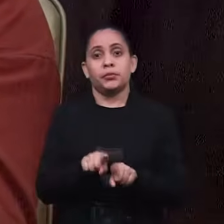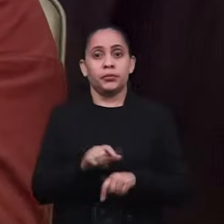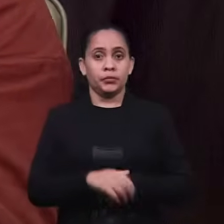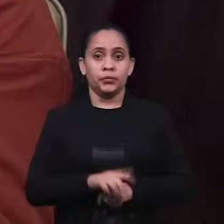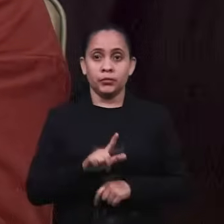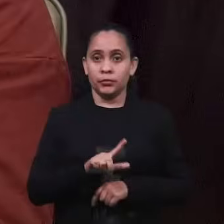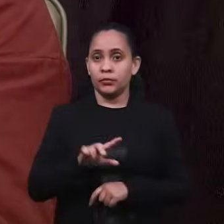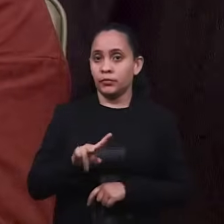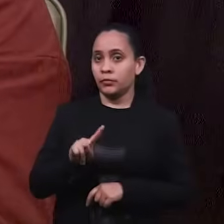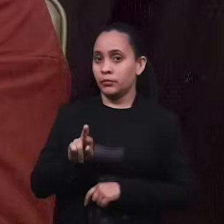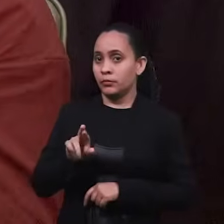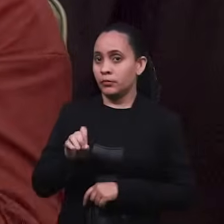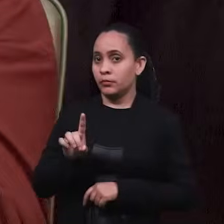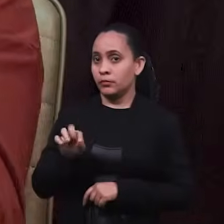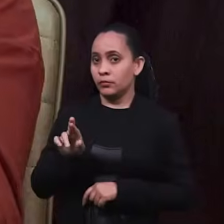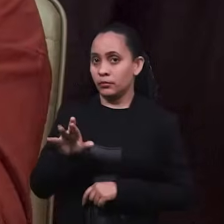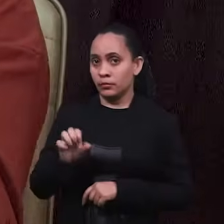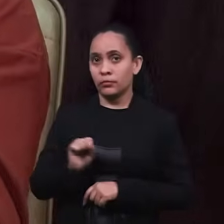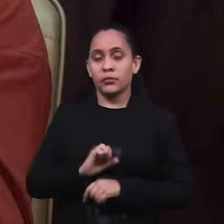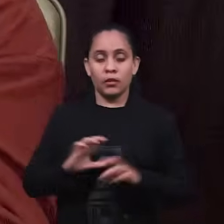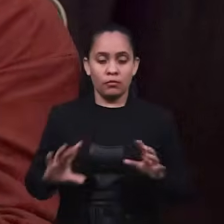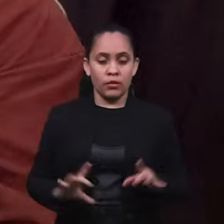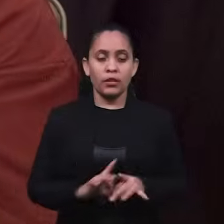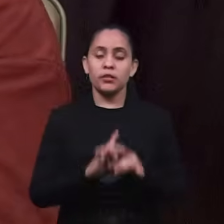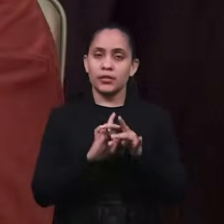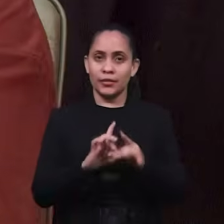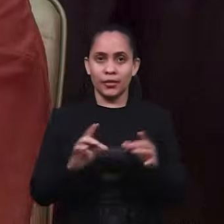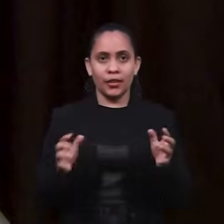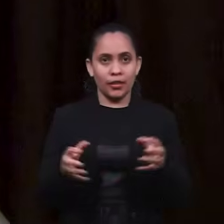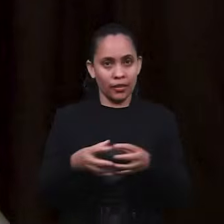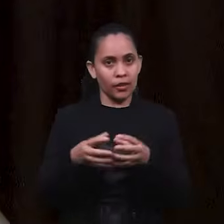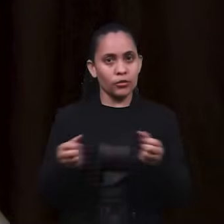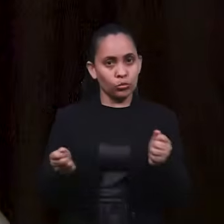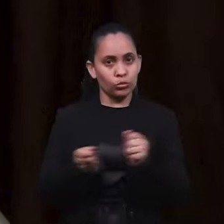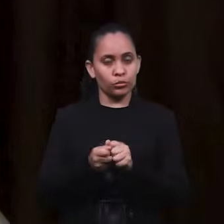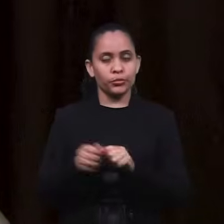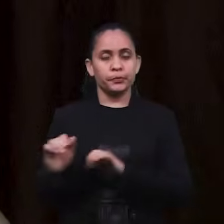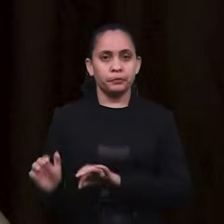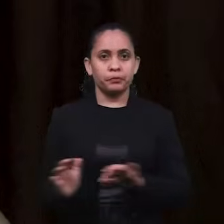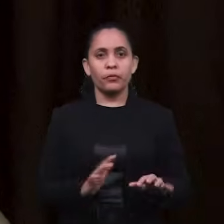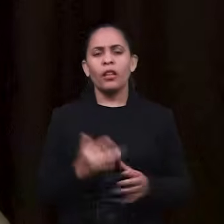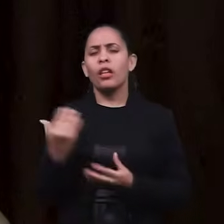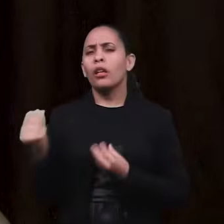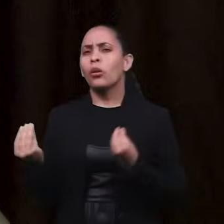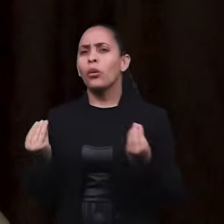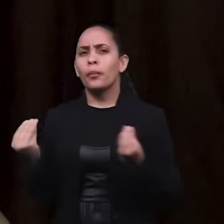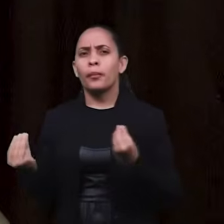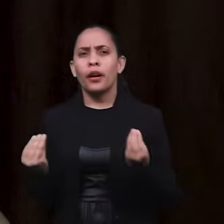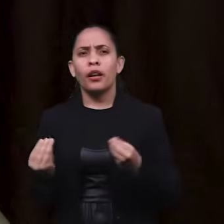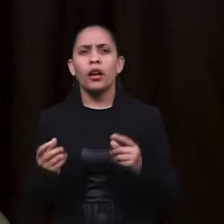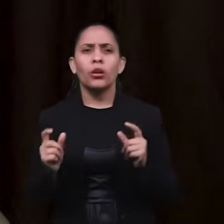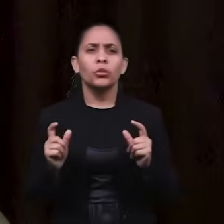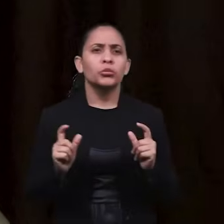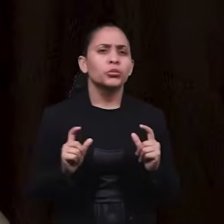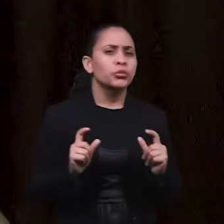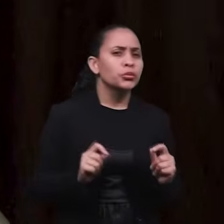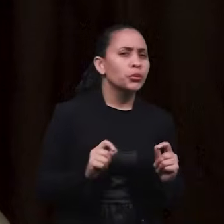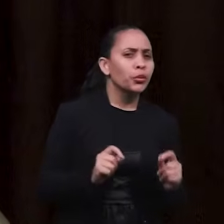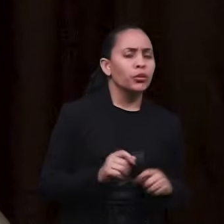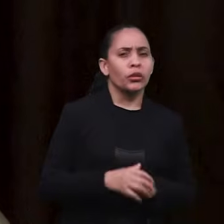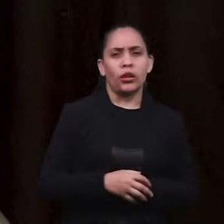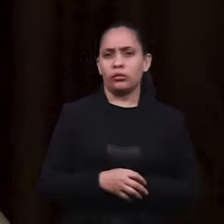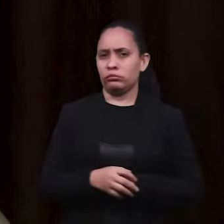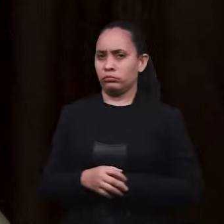junta e faz esse biofilme aí, né? Uhum. E ela é comparada com o iogurte? É melhor que o